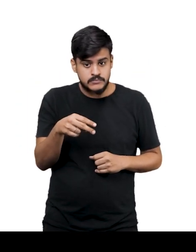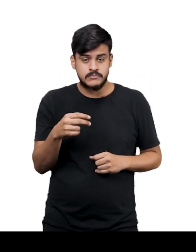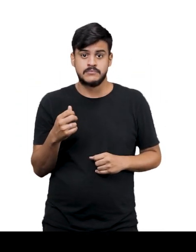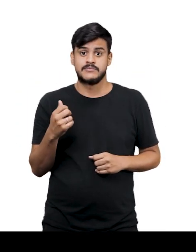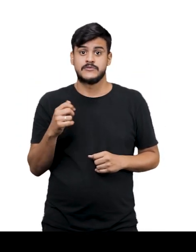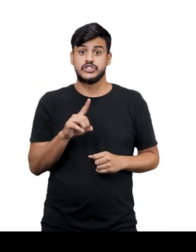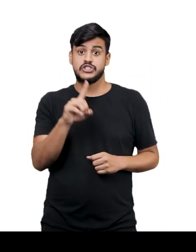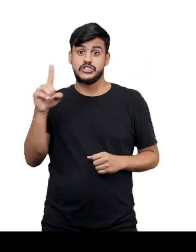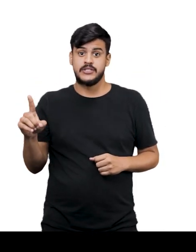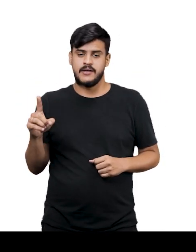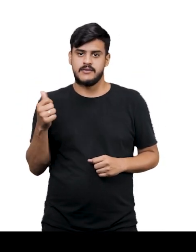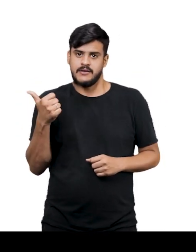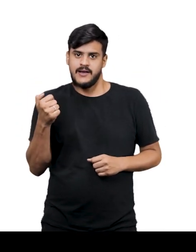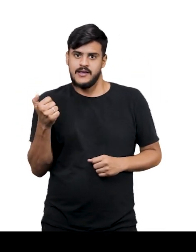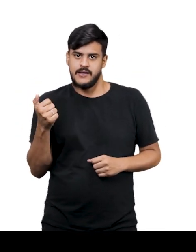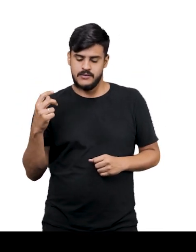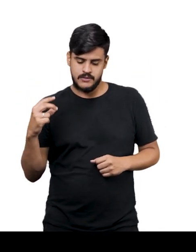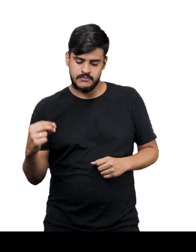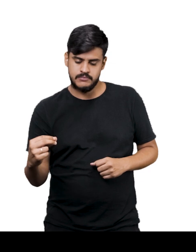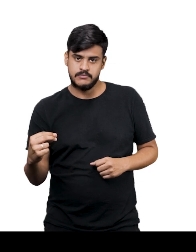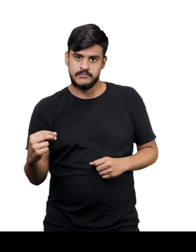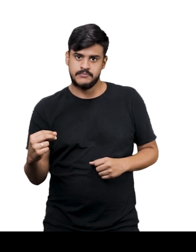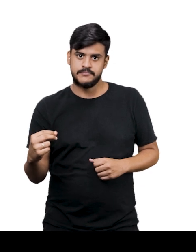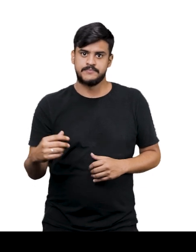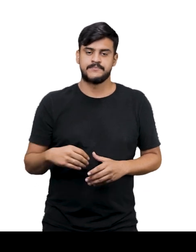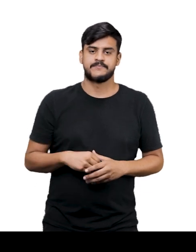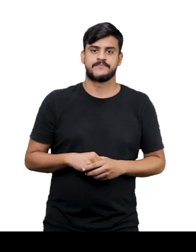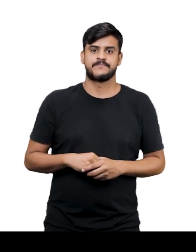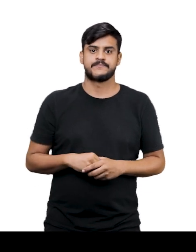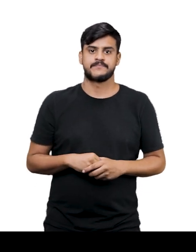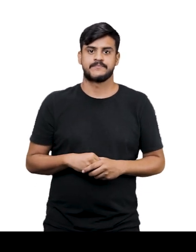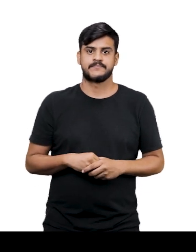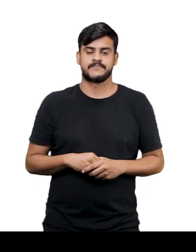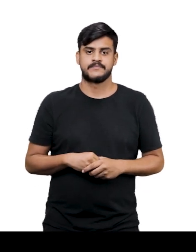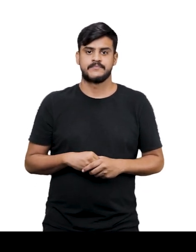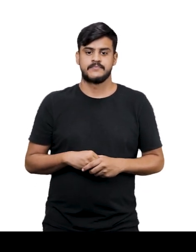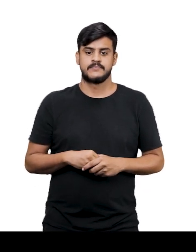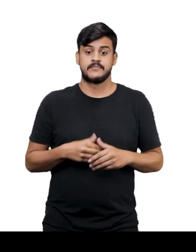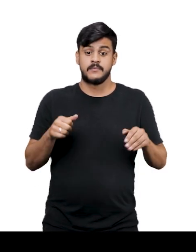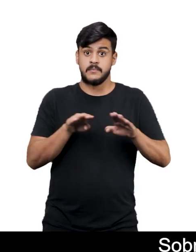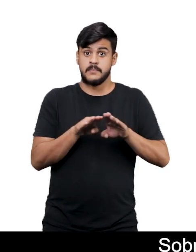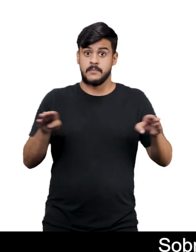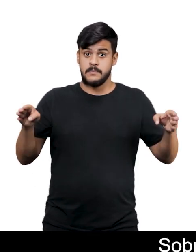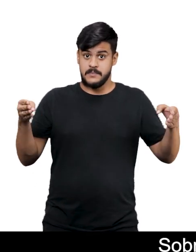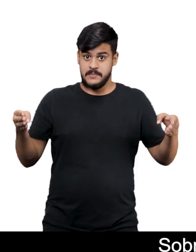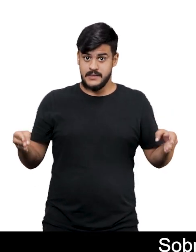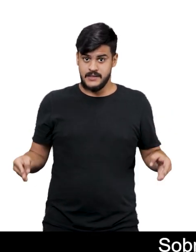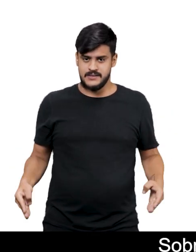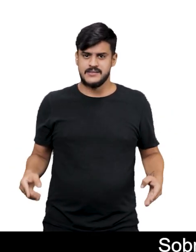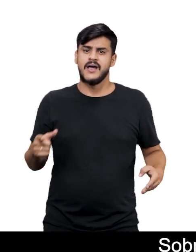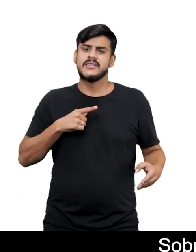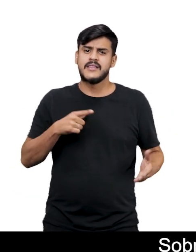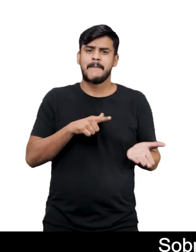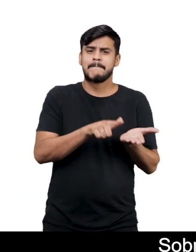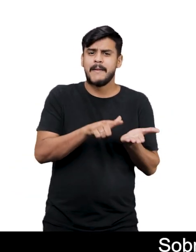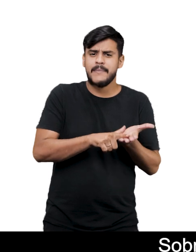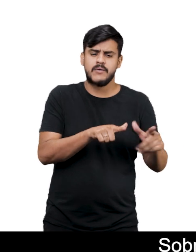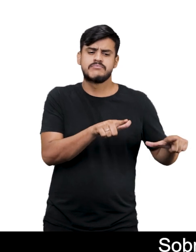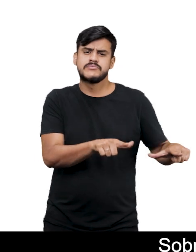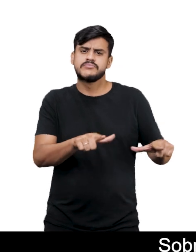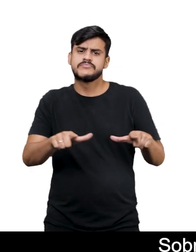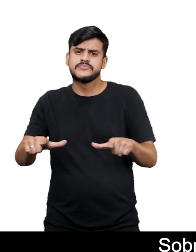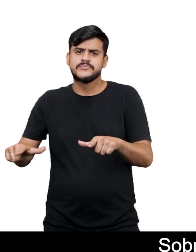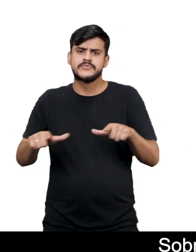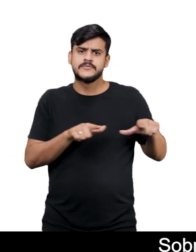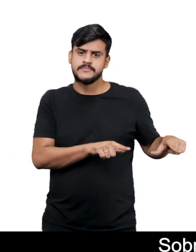inclinada e voltada para baixo e segura uma caneta na mão direita. Sobre o tampo da grande mesa de madeira